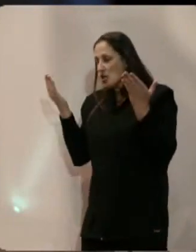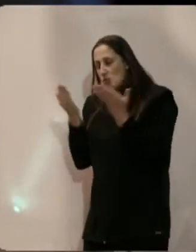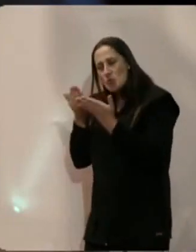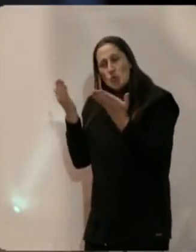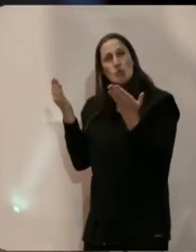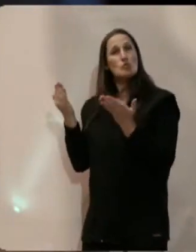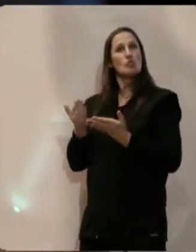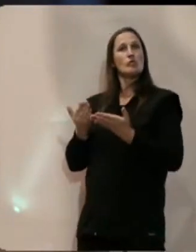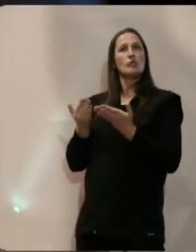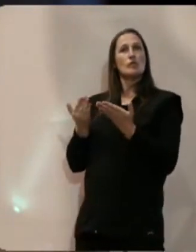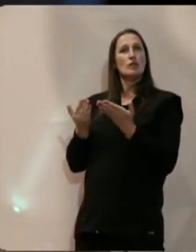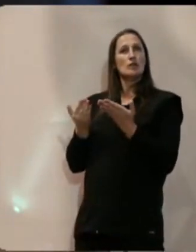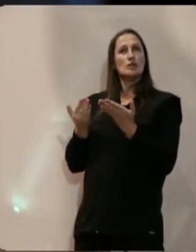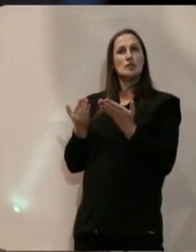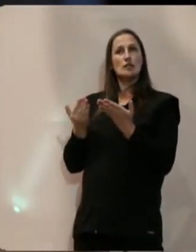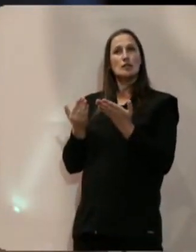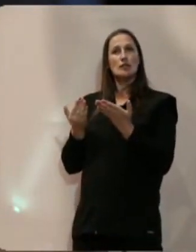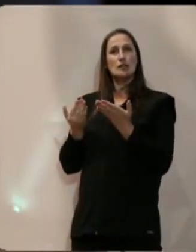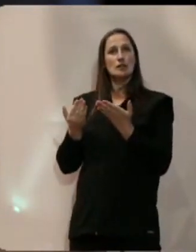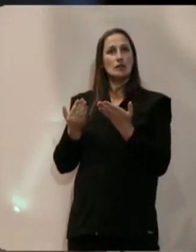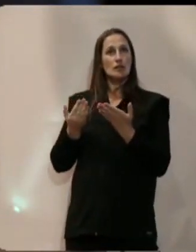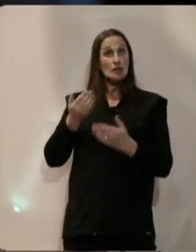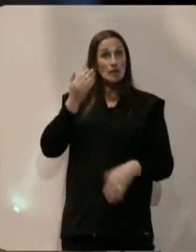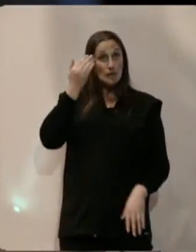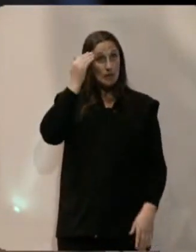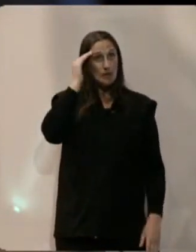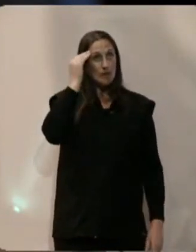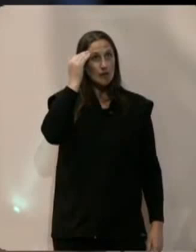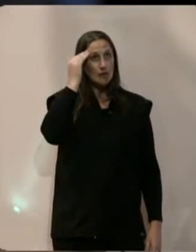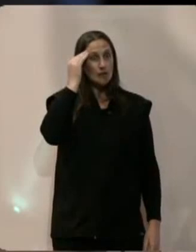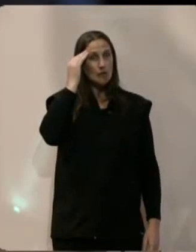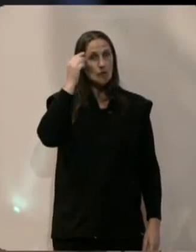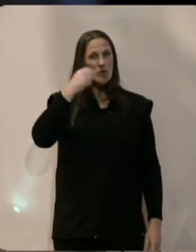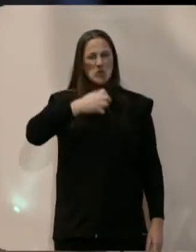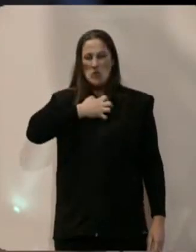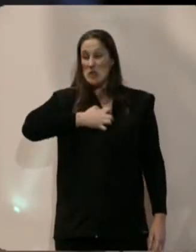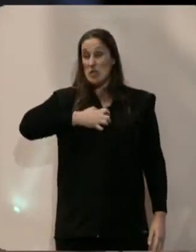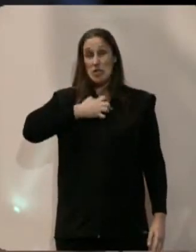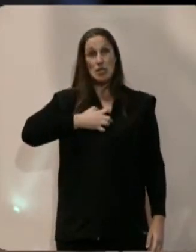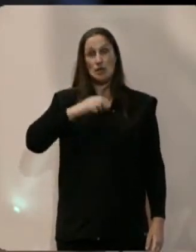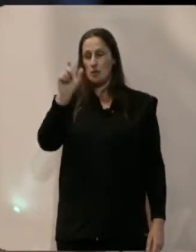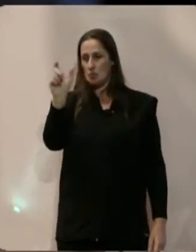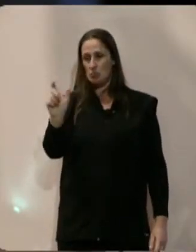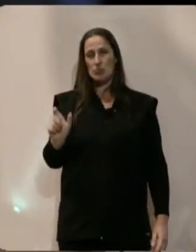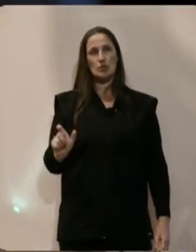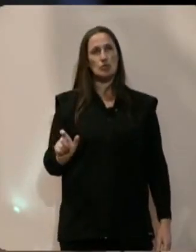agora. Está entendendo? Não preciso falar mais nada não, né?